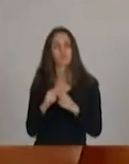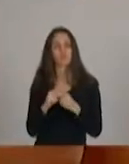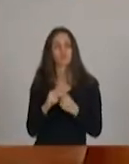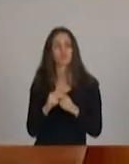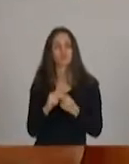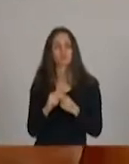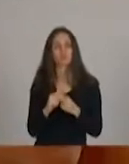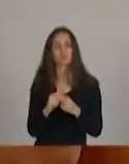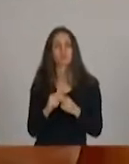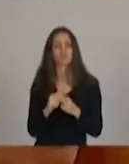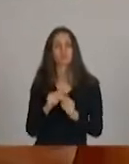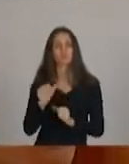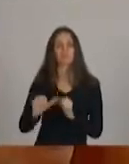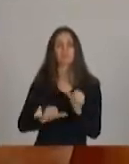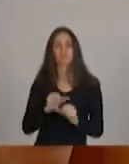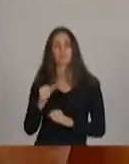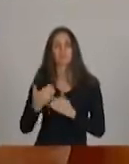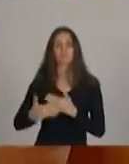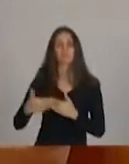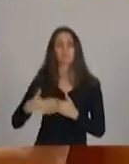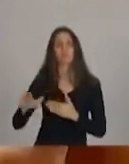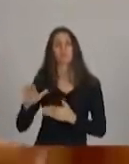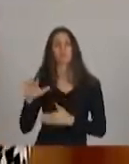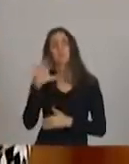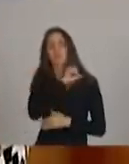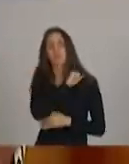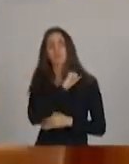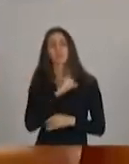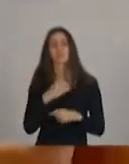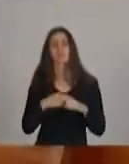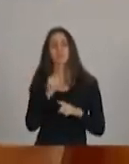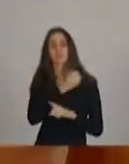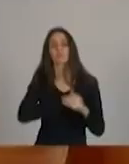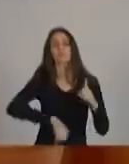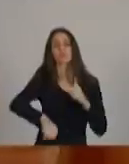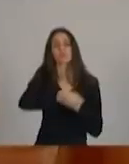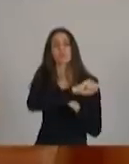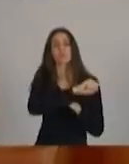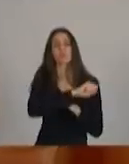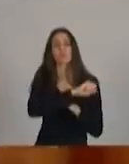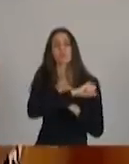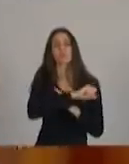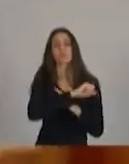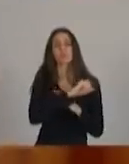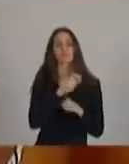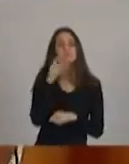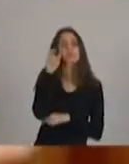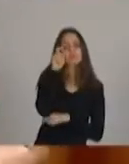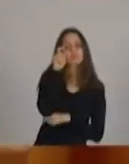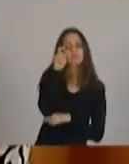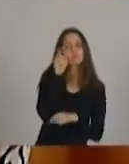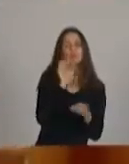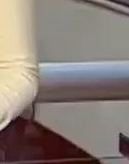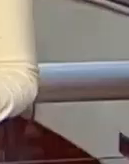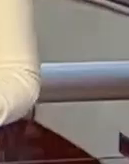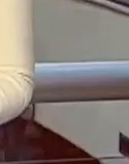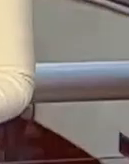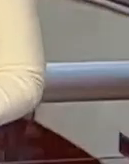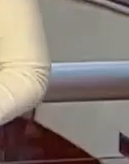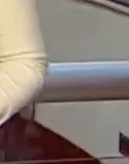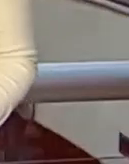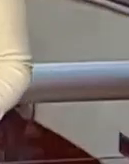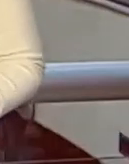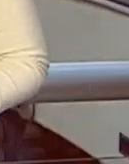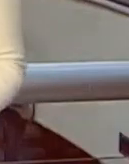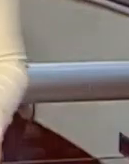e fazer com que os trabalhos andem com mais celeridade, porque a sociedade, ela quer essa casa trabalhando. Os